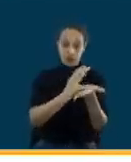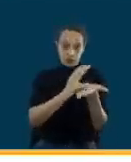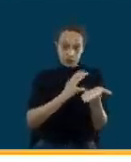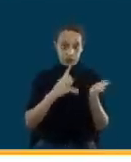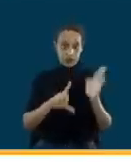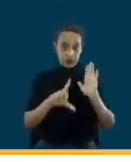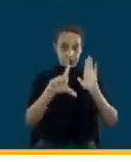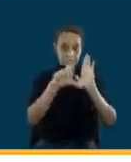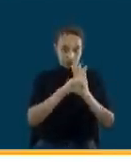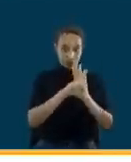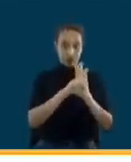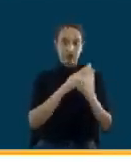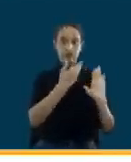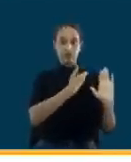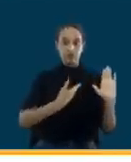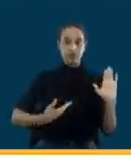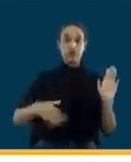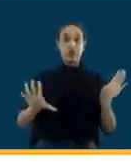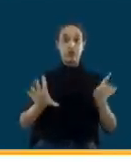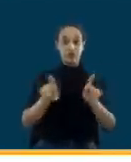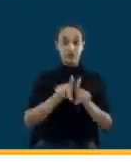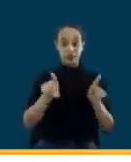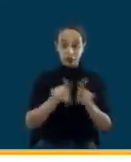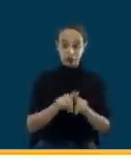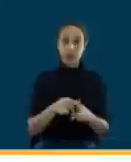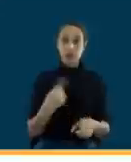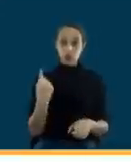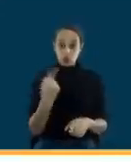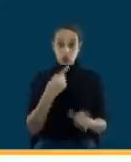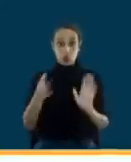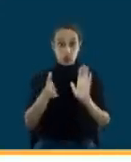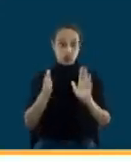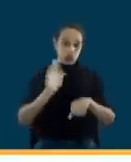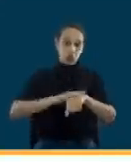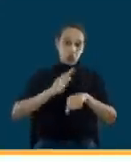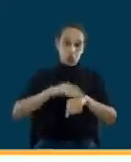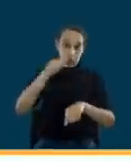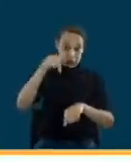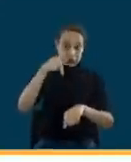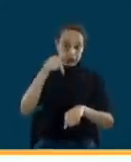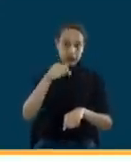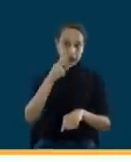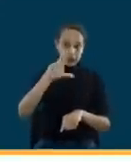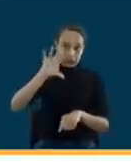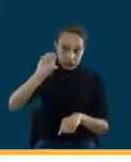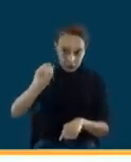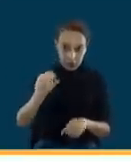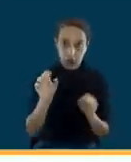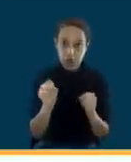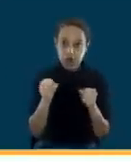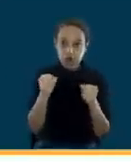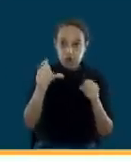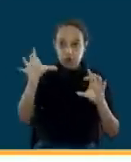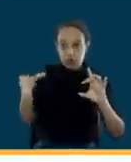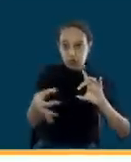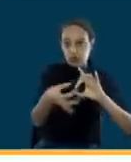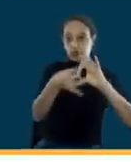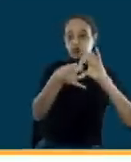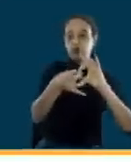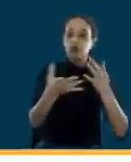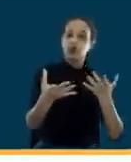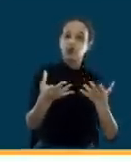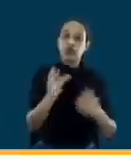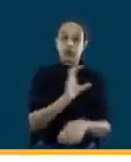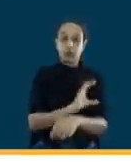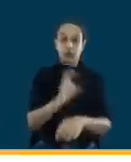os recursos do nosso Fundo de Cultura, potencializando esse instrumento de benefício ao setor cultural.